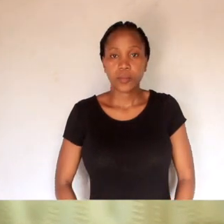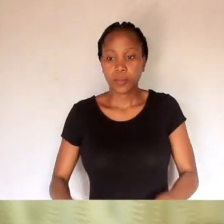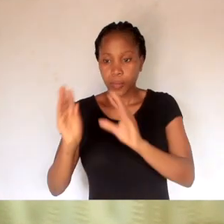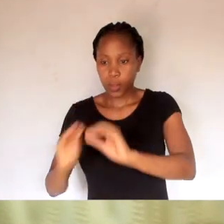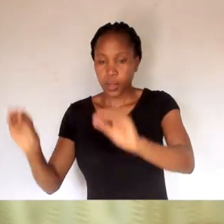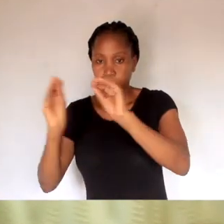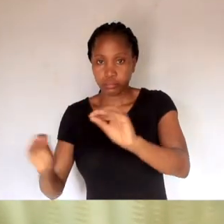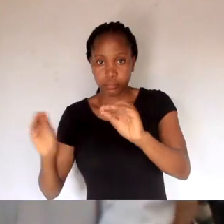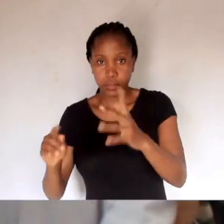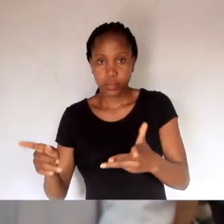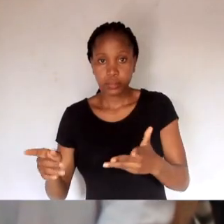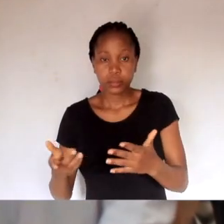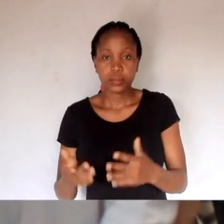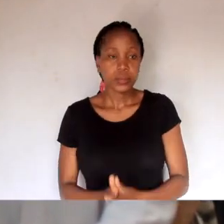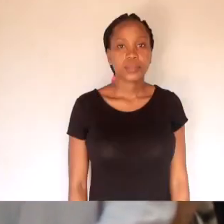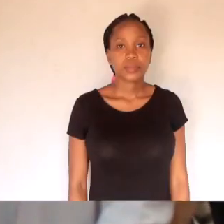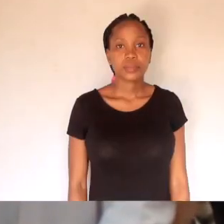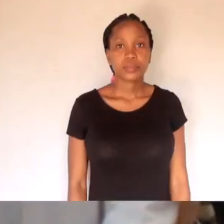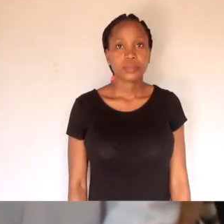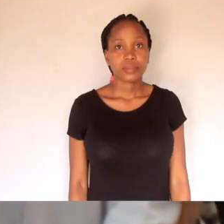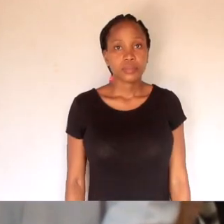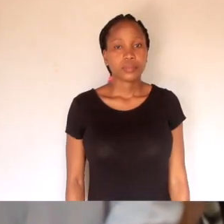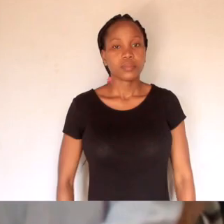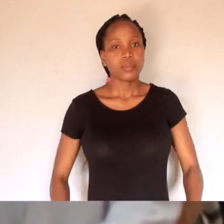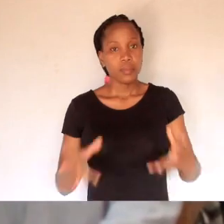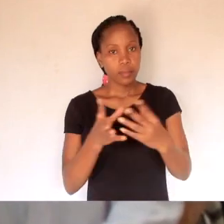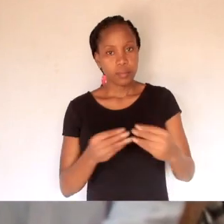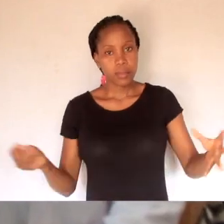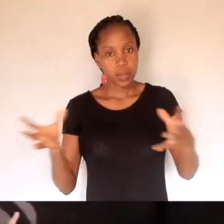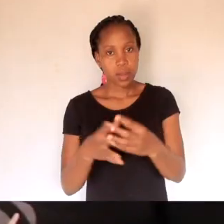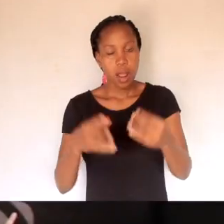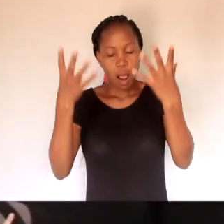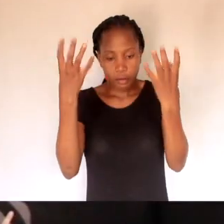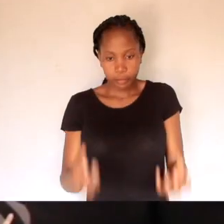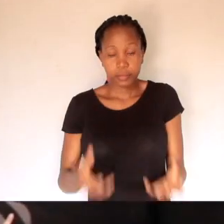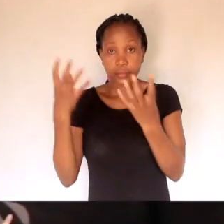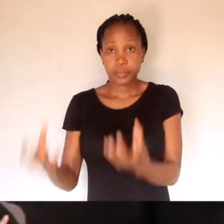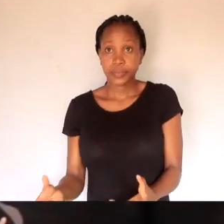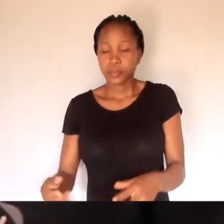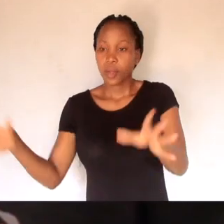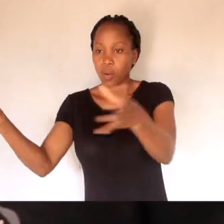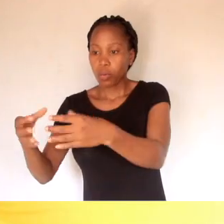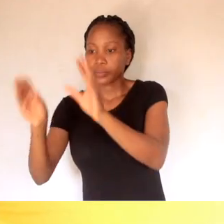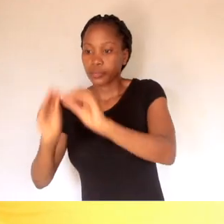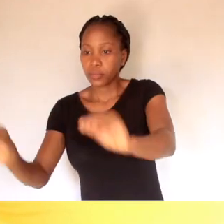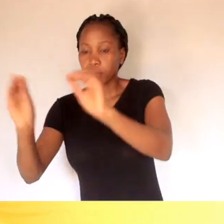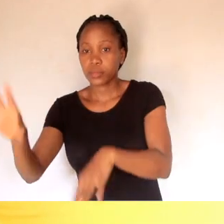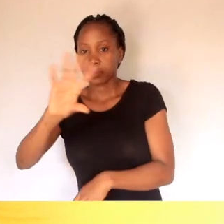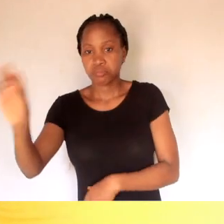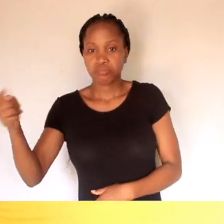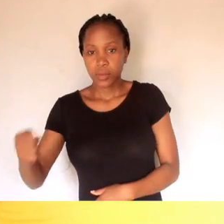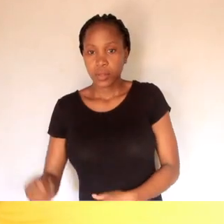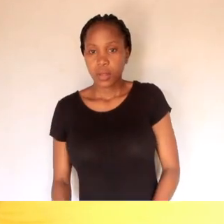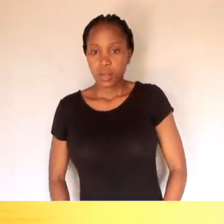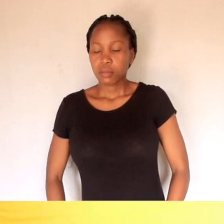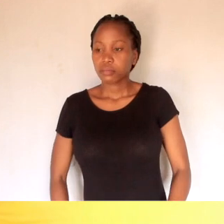países lusófonos. Mesmo com os recursos escassos, o movimento de educação para todos se erguia, a